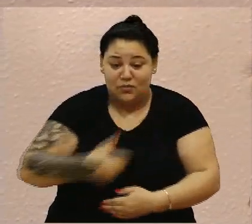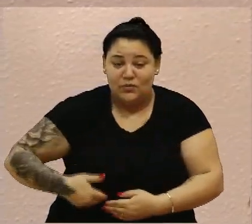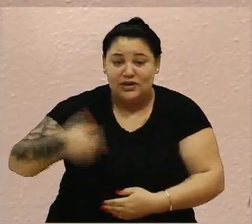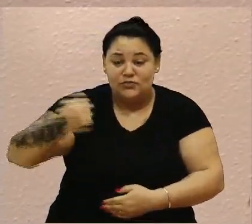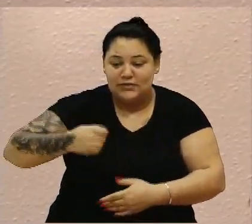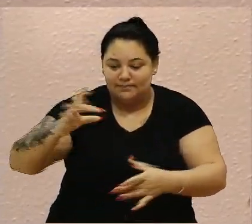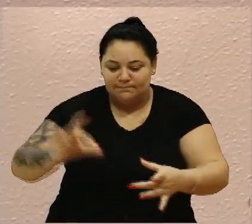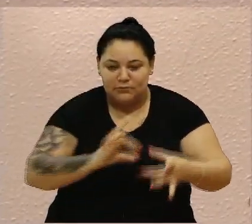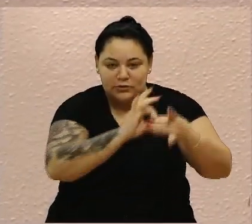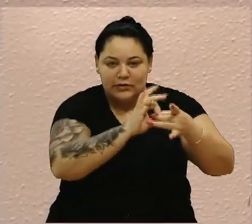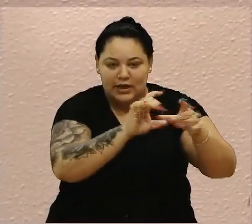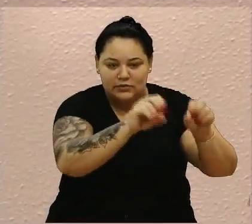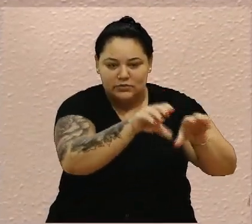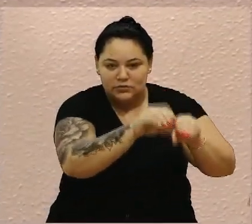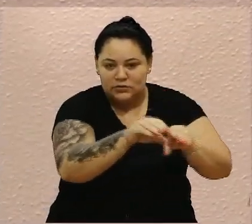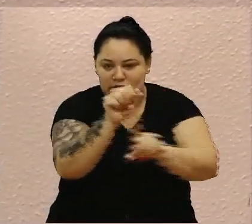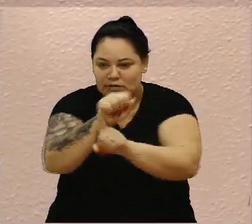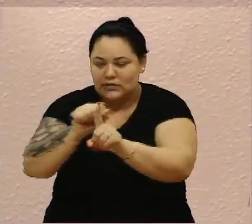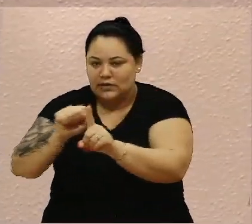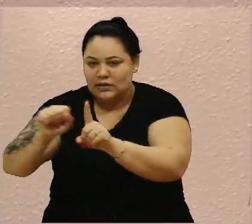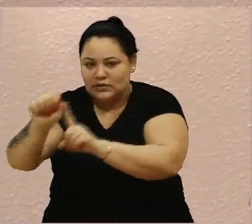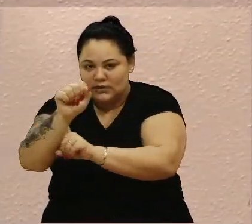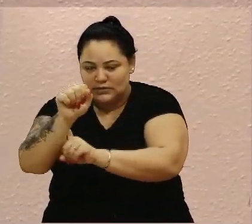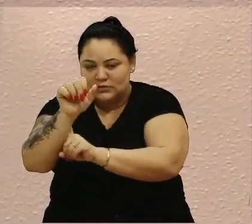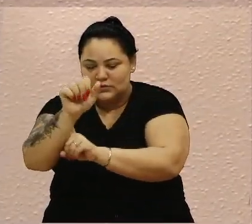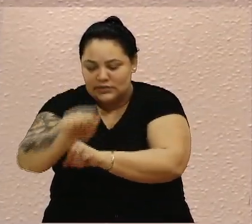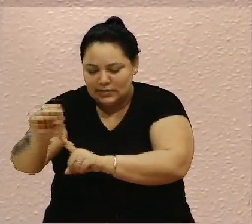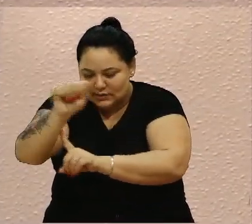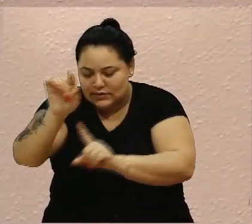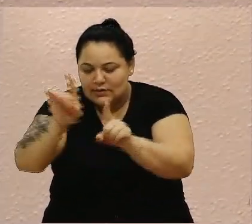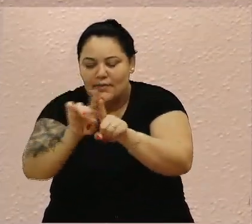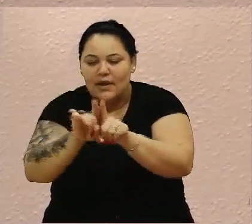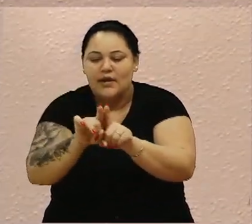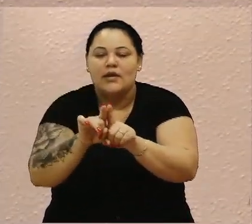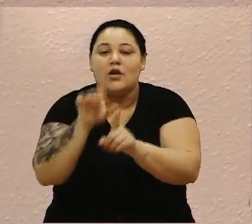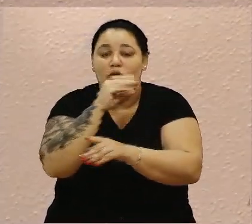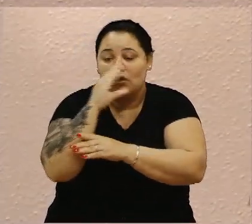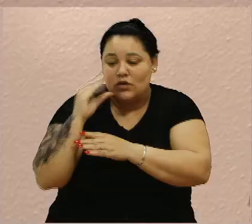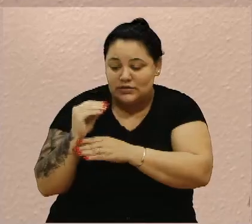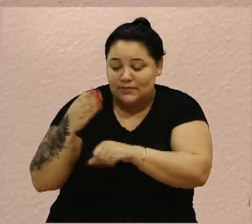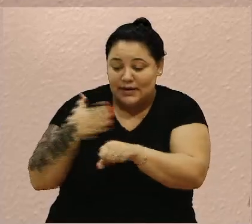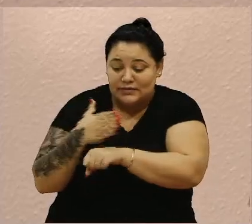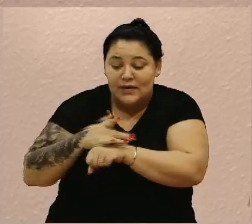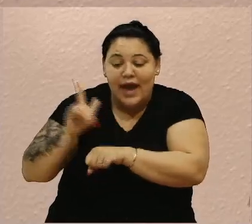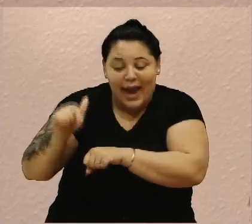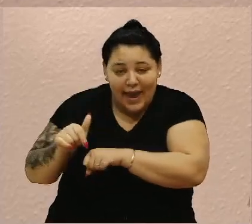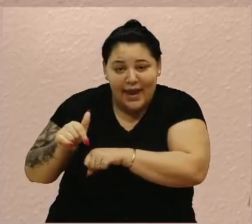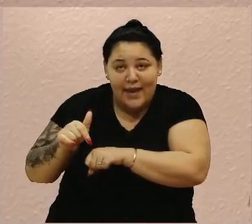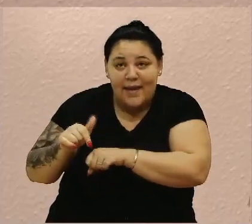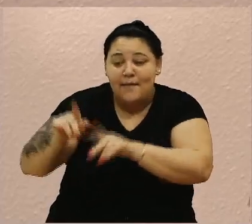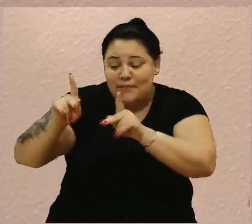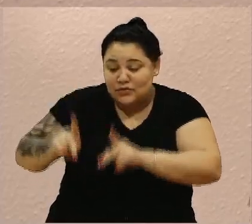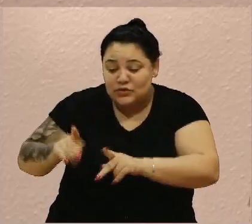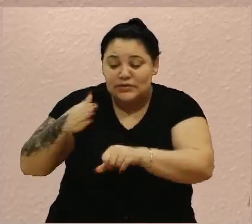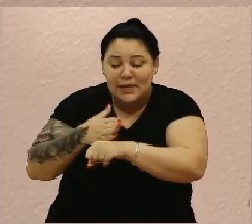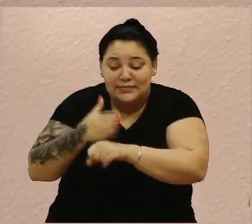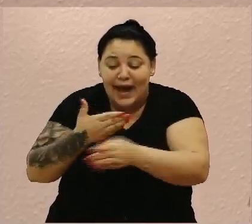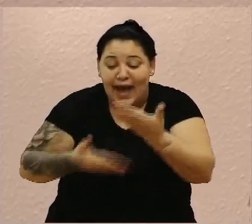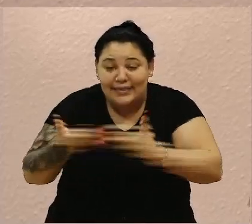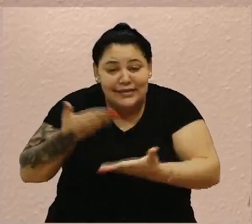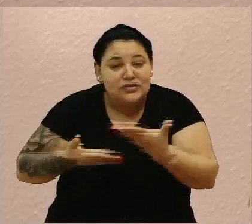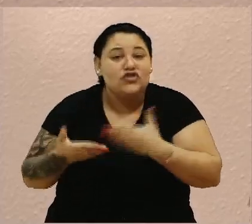conectar a educação, a assistência social, inclusive é importante dizer que os adolescentes envolvidos eram público da assistência, eram atendidos por